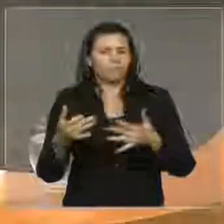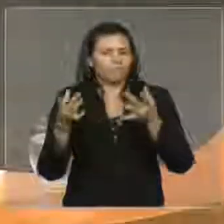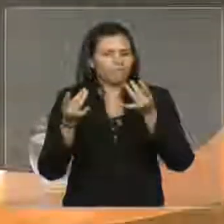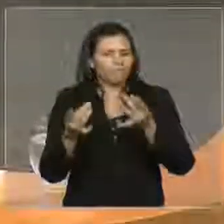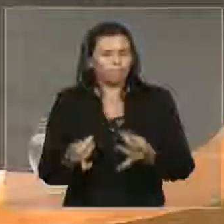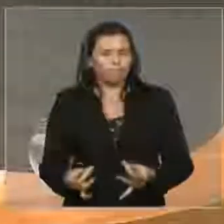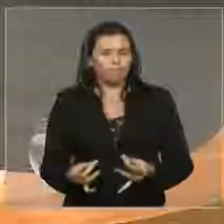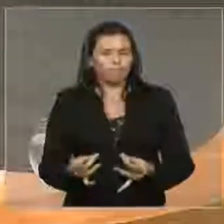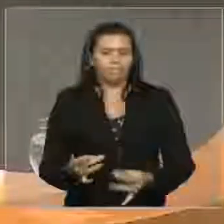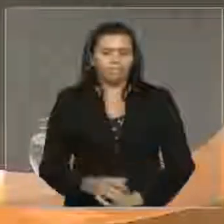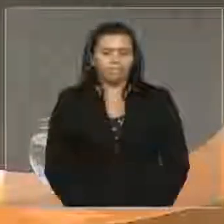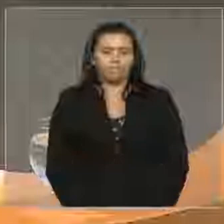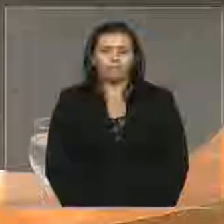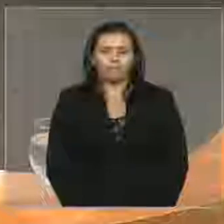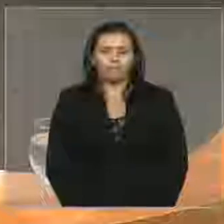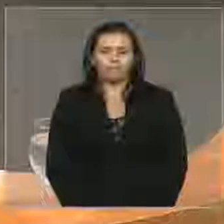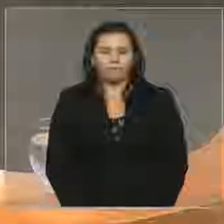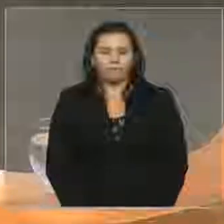e espaços físicos.